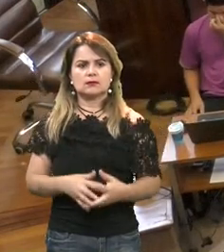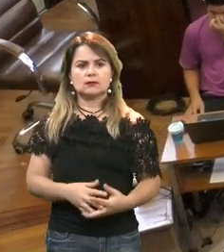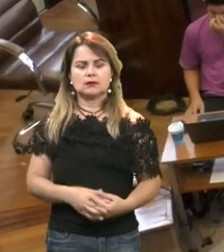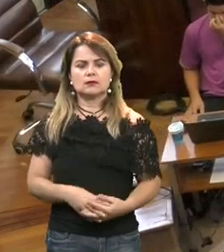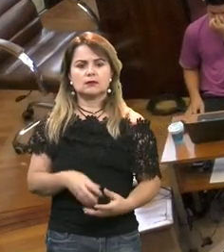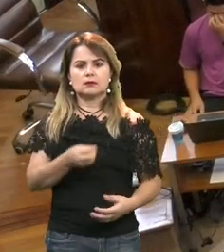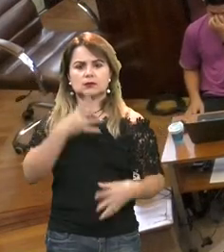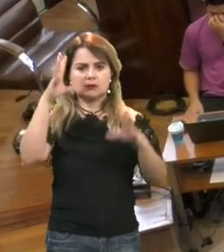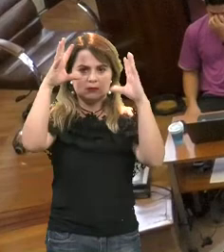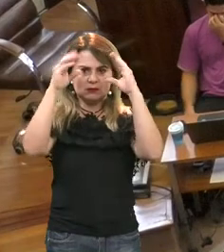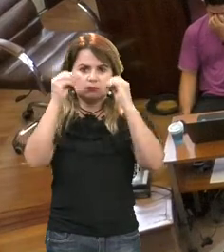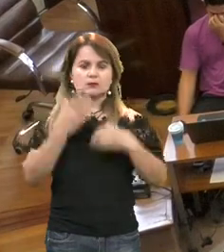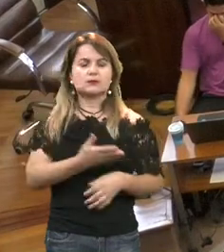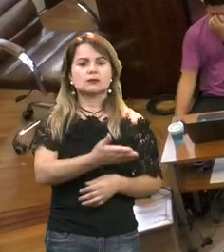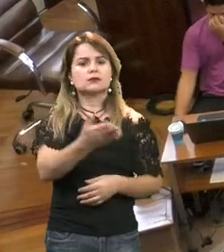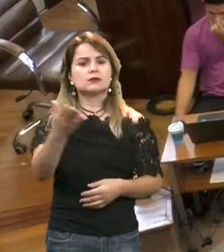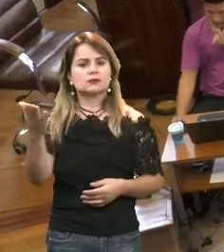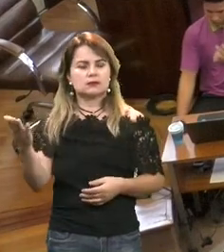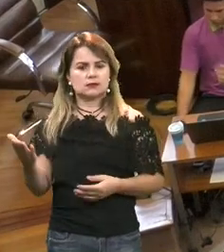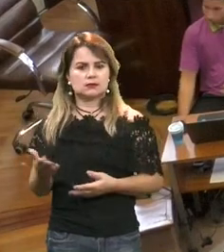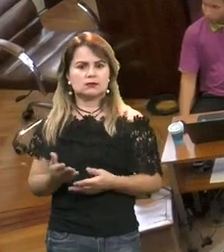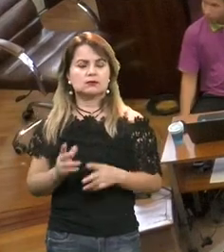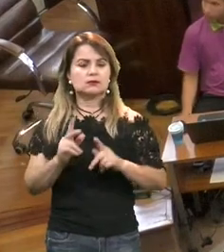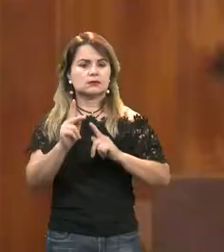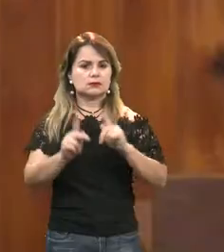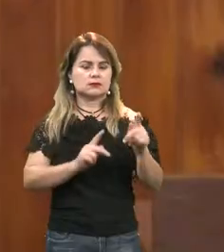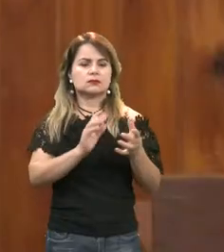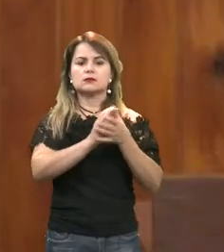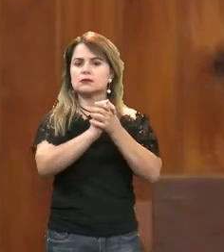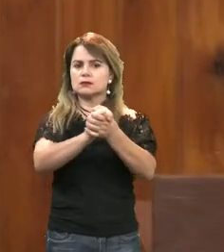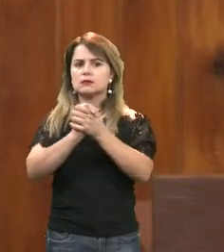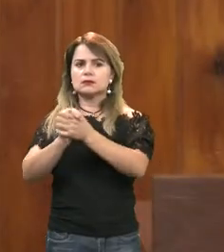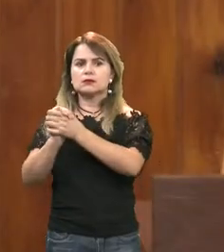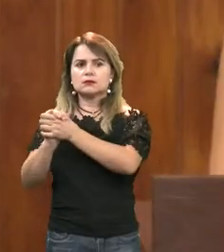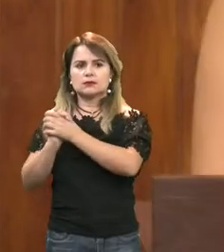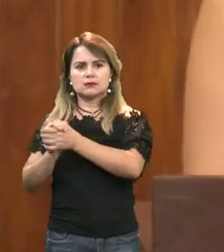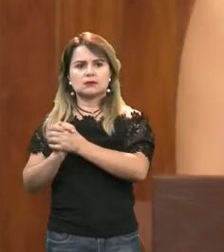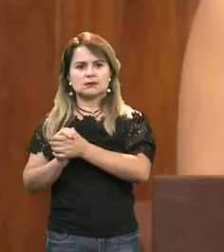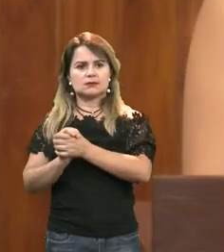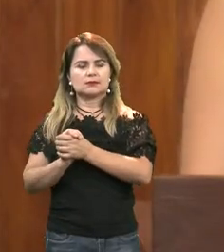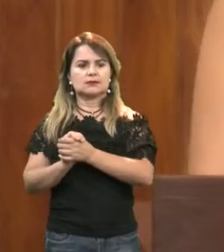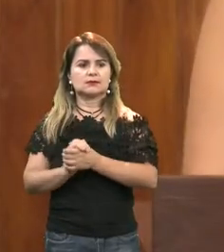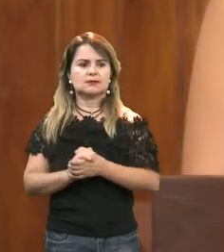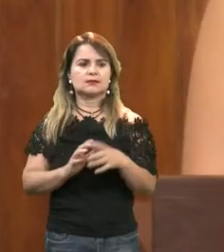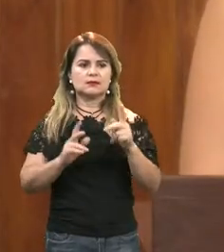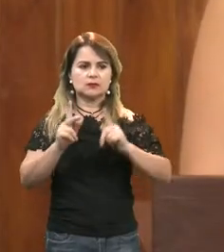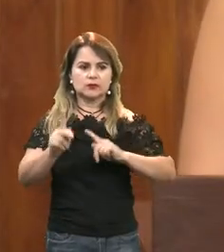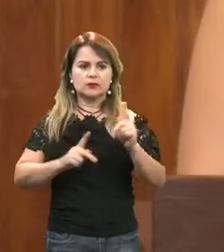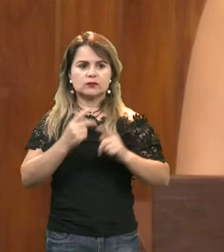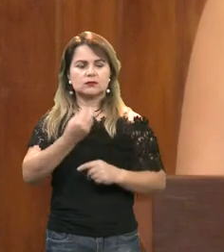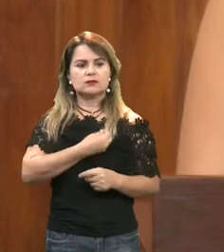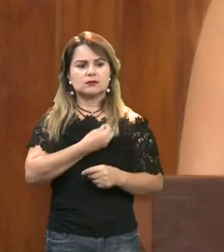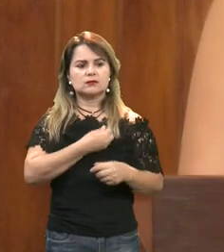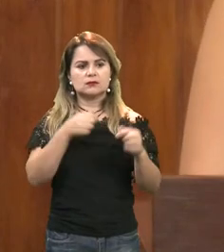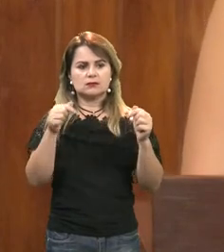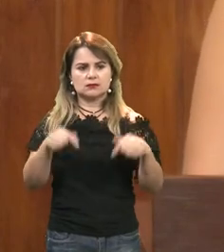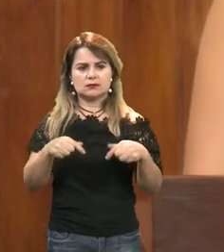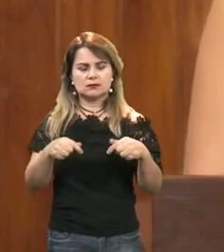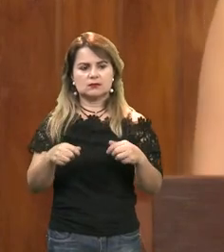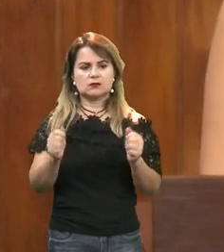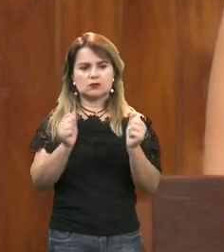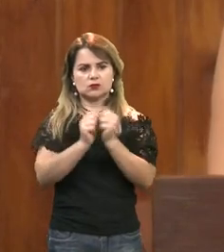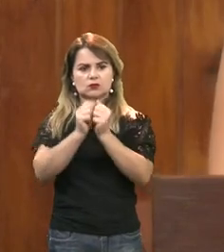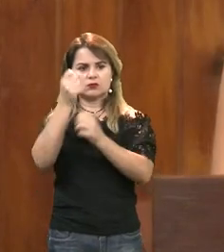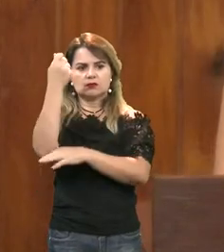Boa noite a todos, à mesa, meus cumprimentos à mesa, aos todos presentes, os associados,